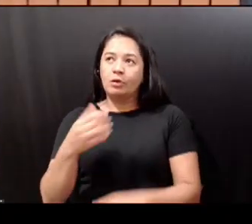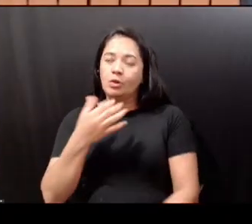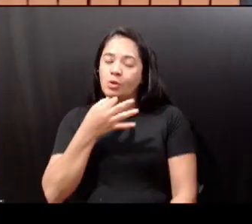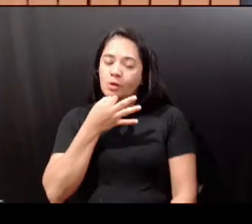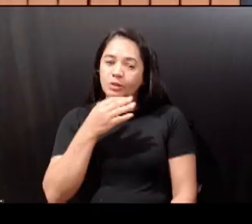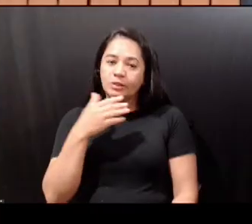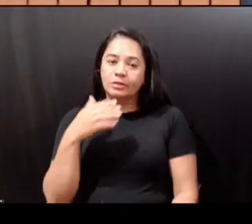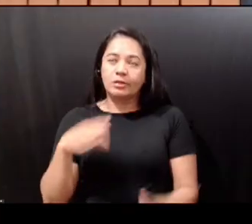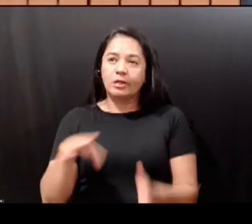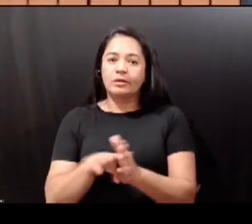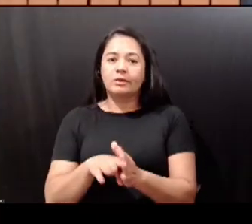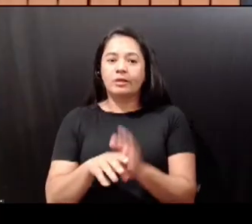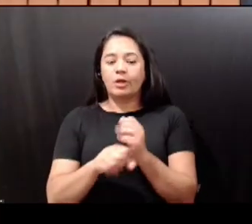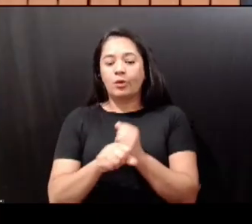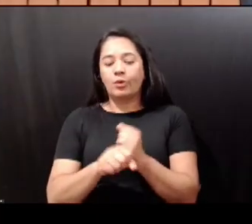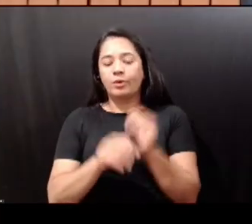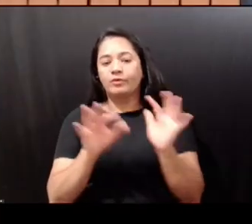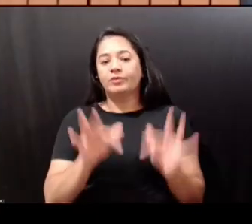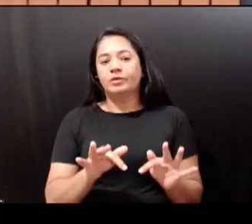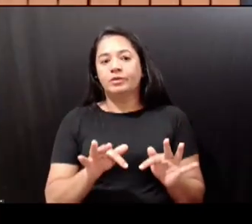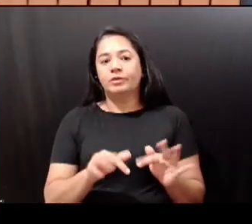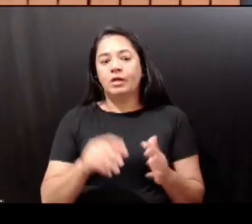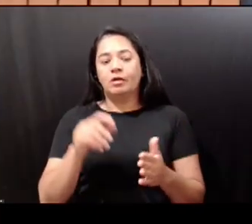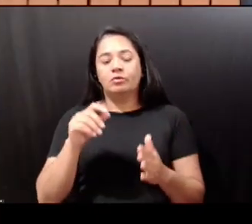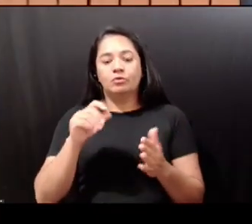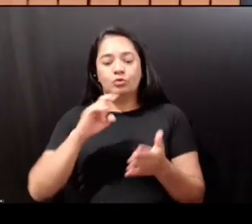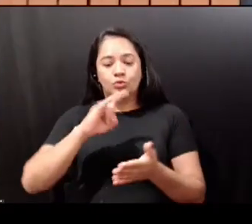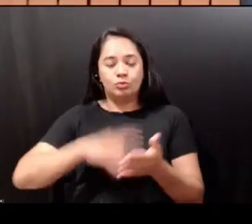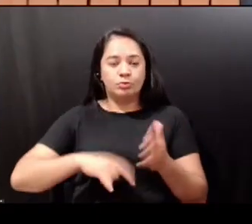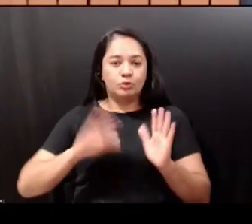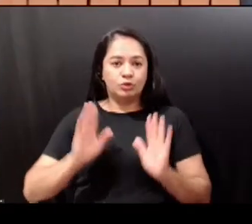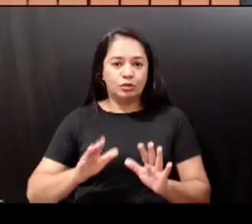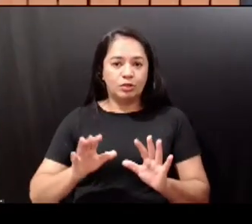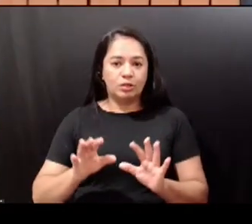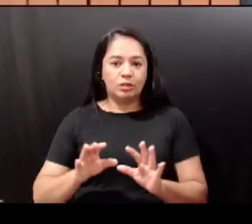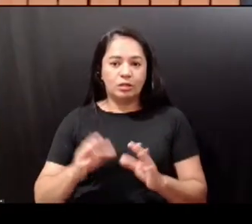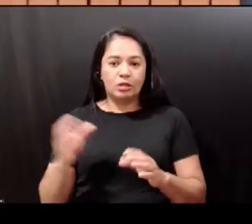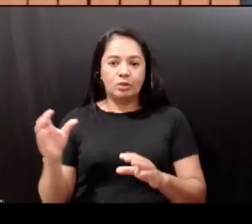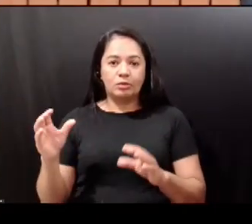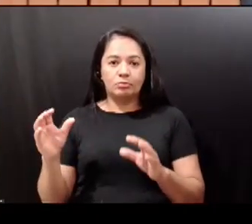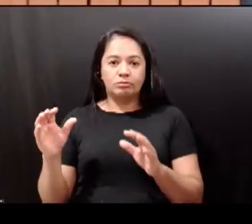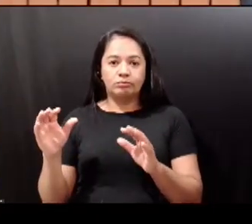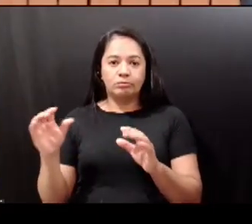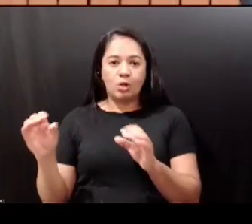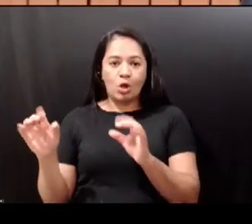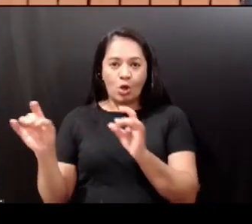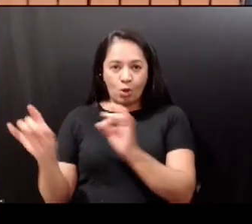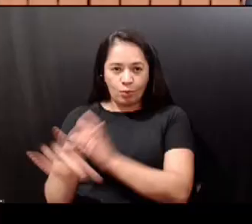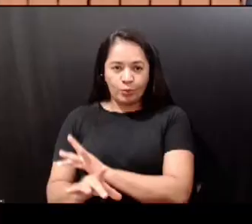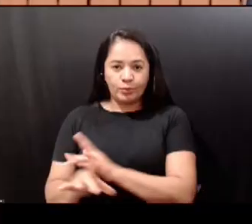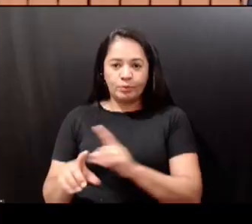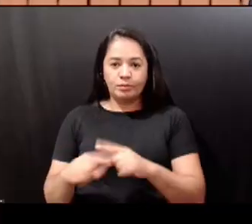do transporte público terá e será concluída. Mas nós, da Comissão de Direitos e Defesa do Consumidor,